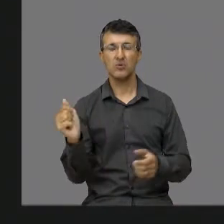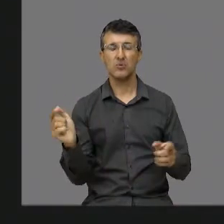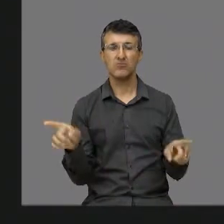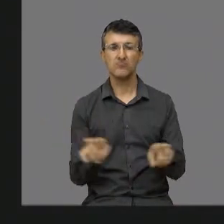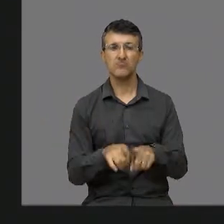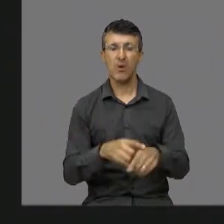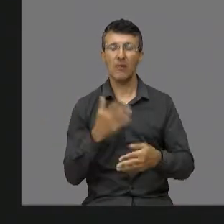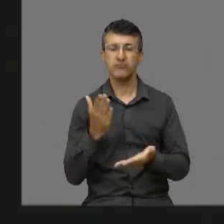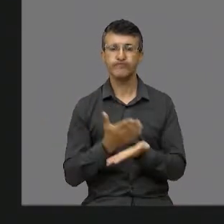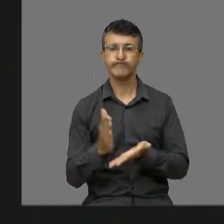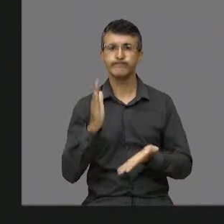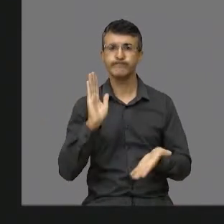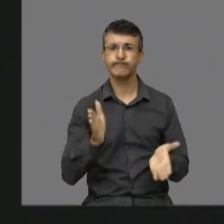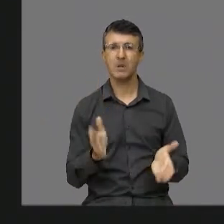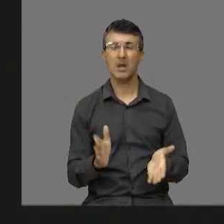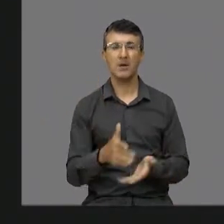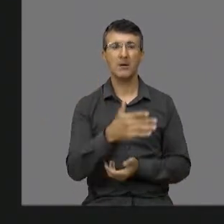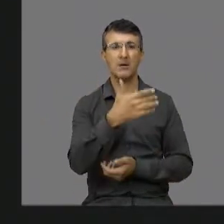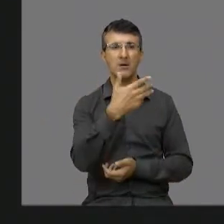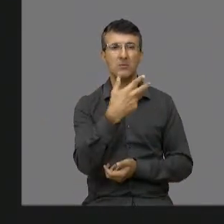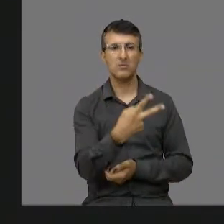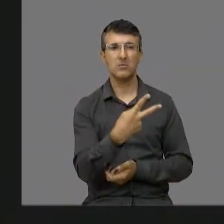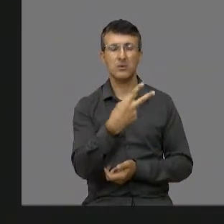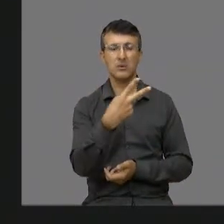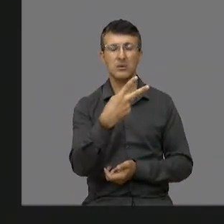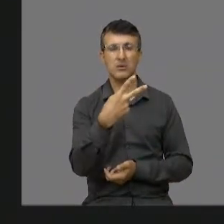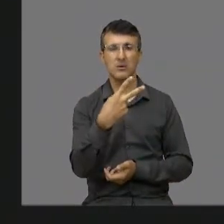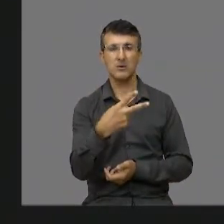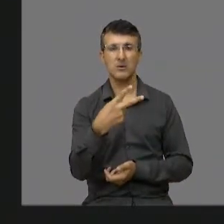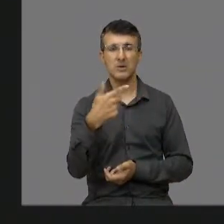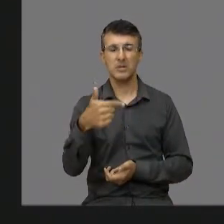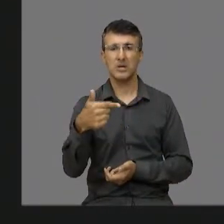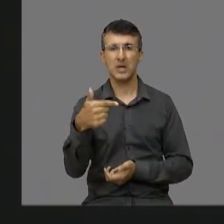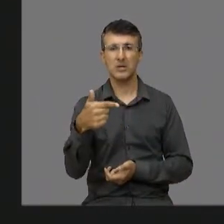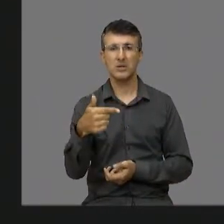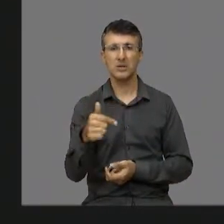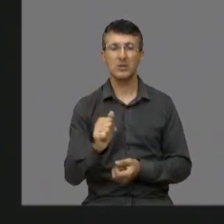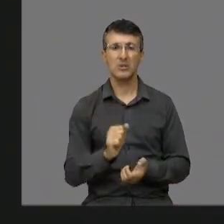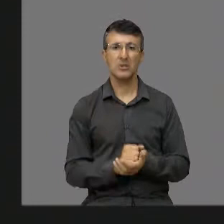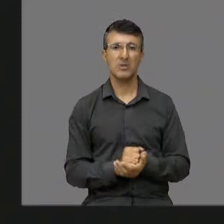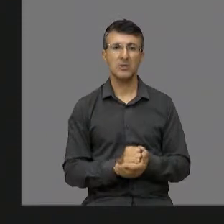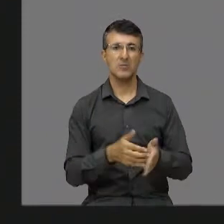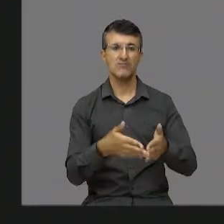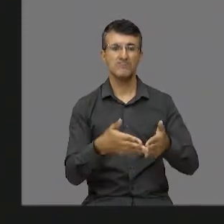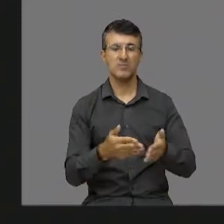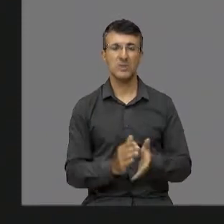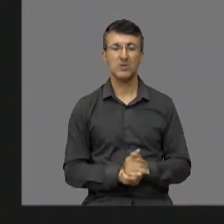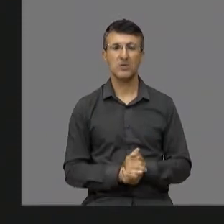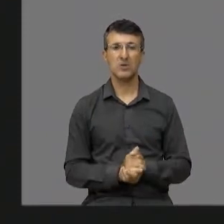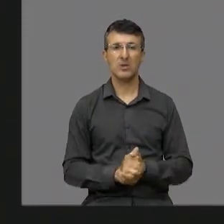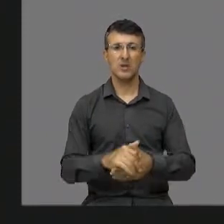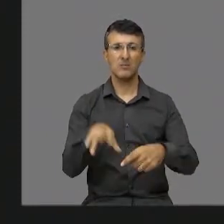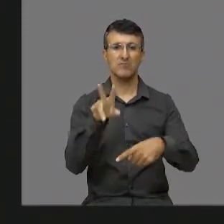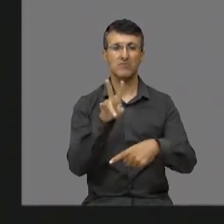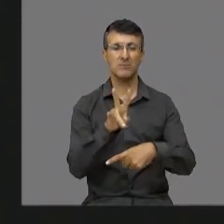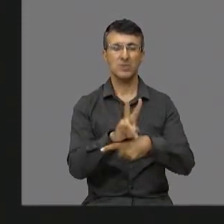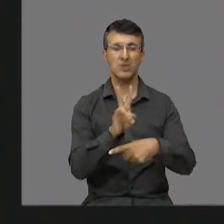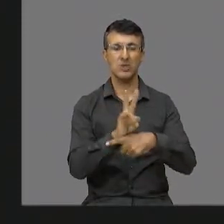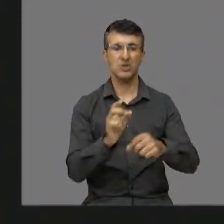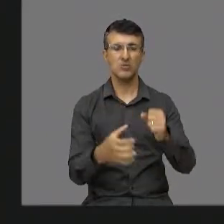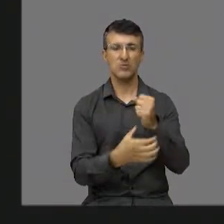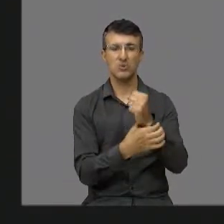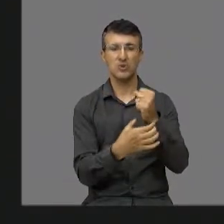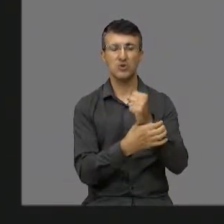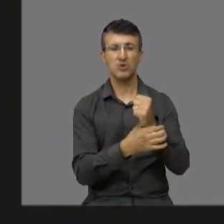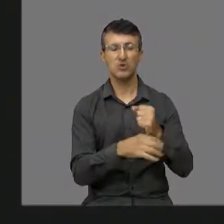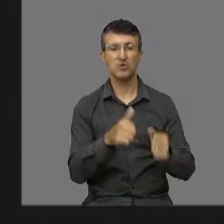247 boletins e 160 medidas protetivas, né, aí de violência contra as mulheres. Mesmo no dia de hoje ainda,